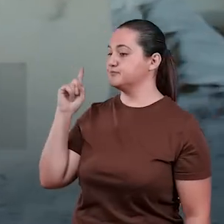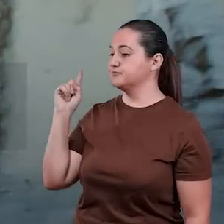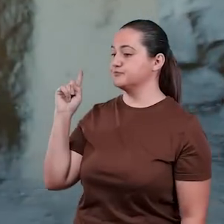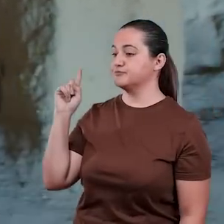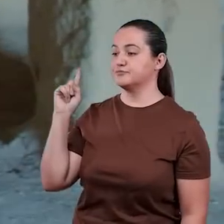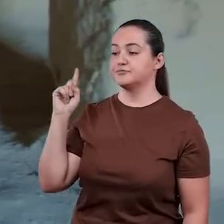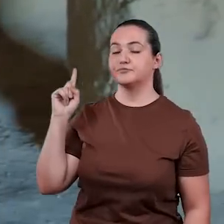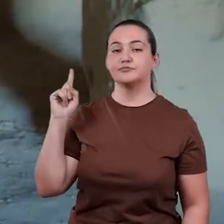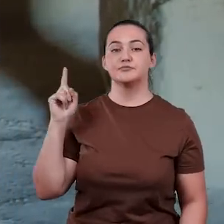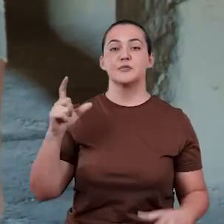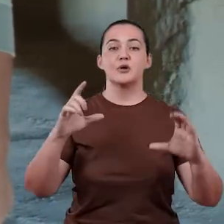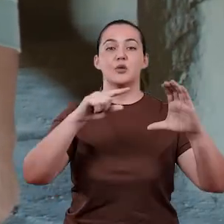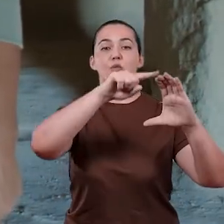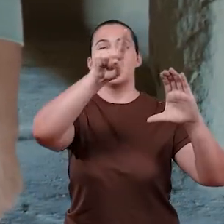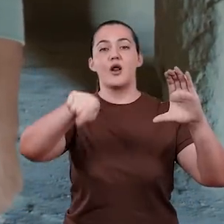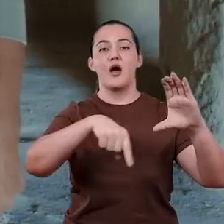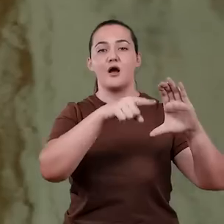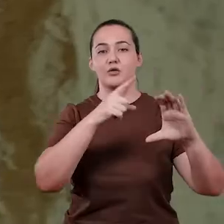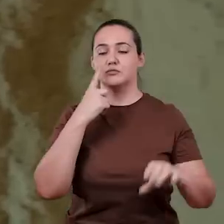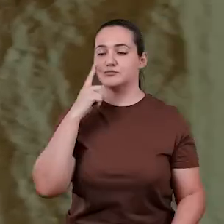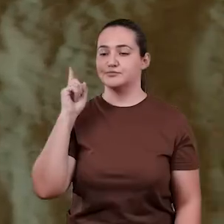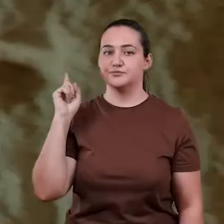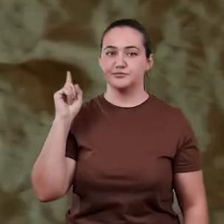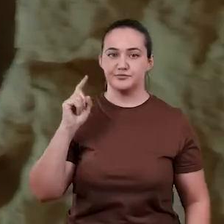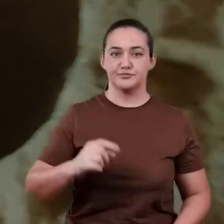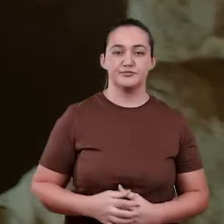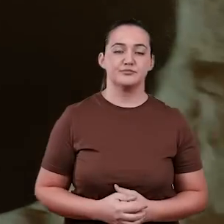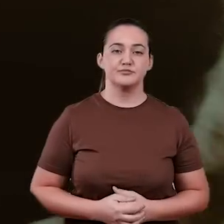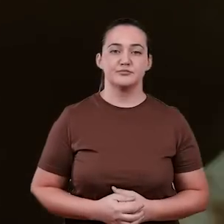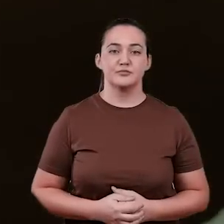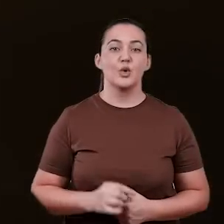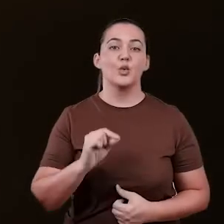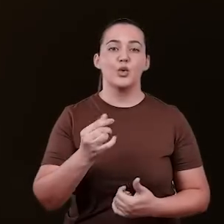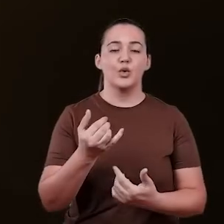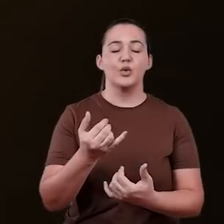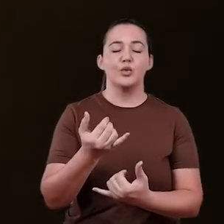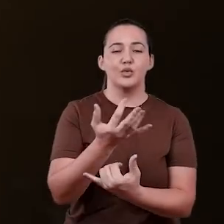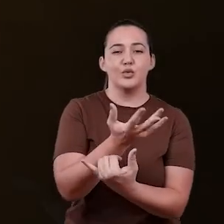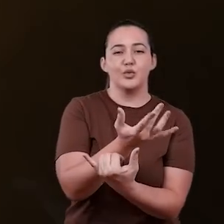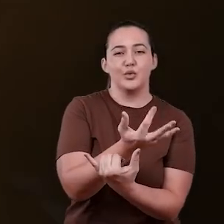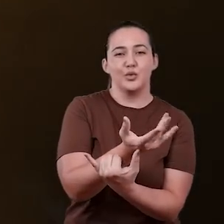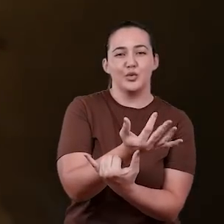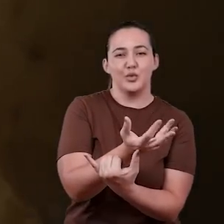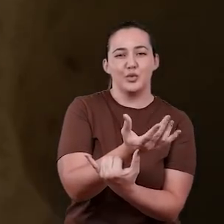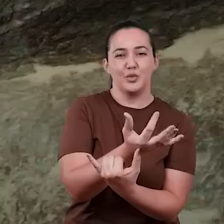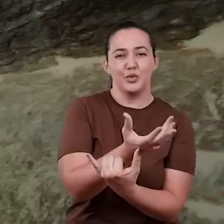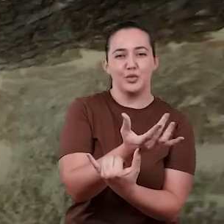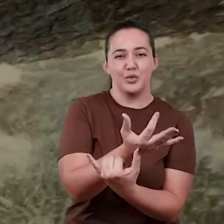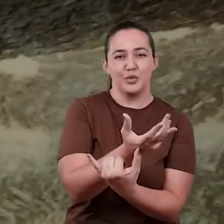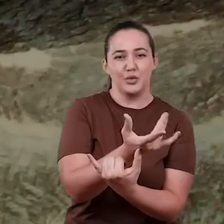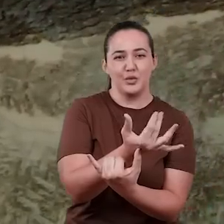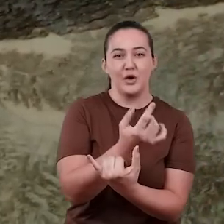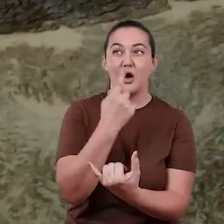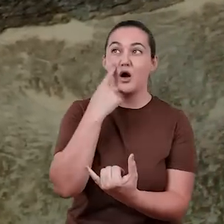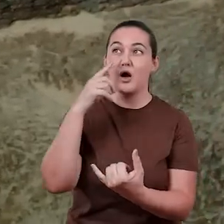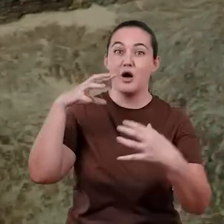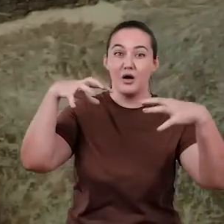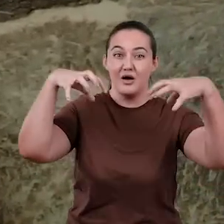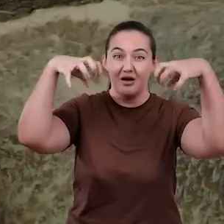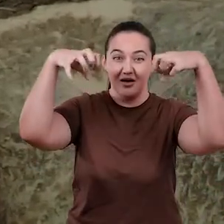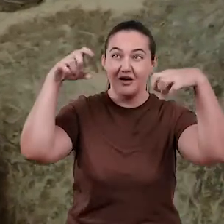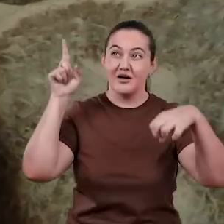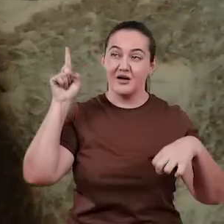pessoas guardavam as lamparinas que iluminavam todo o ambiente. E até o teto está bastante